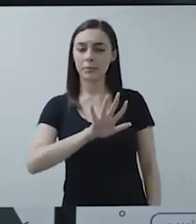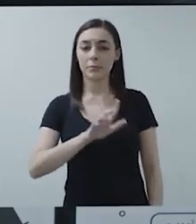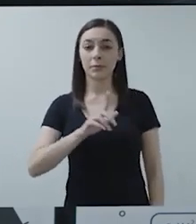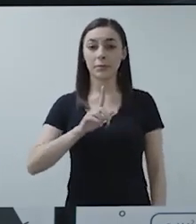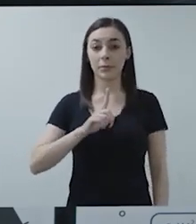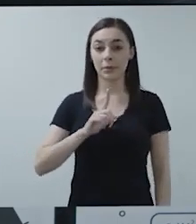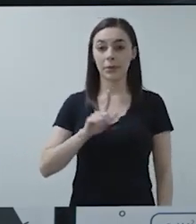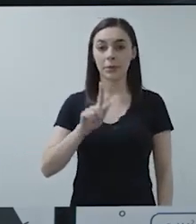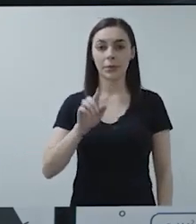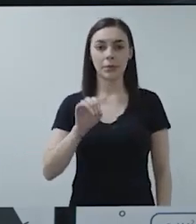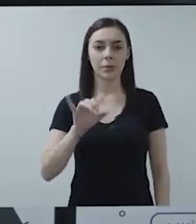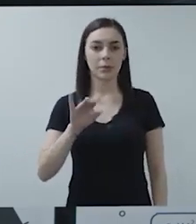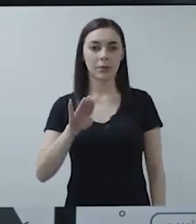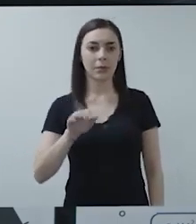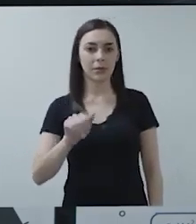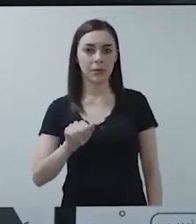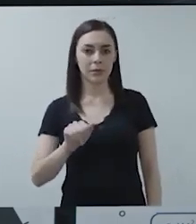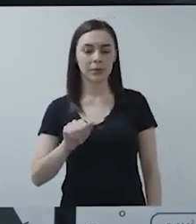Goiaba,